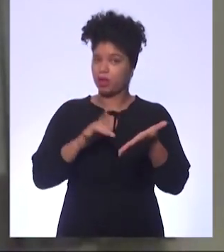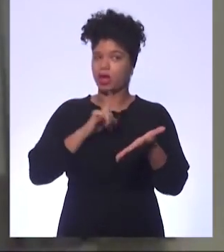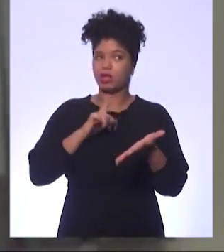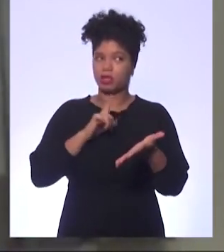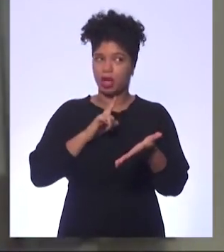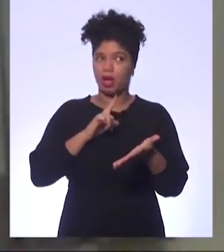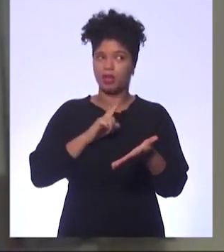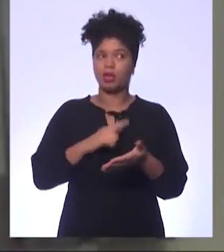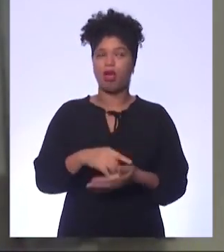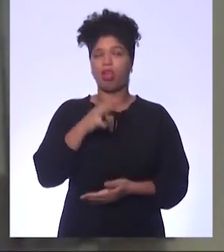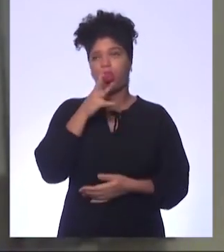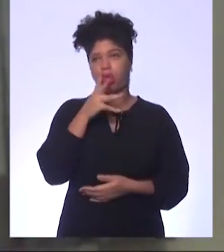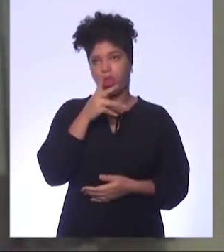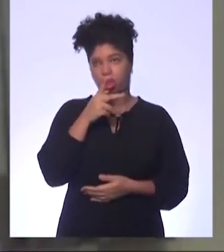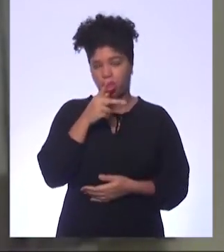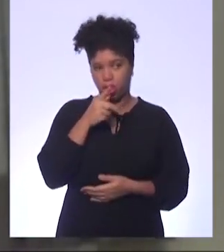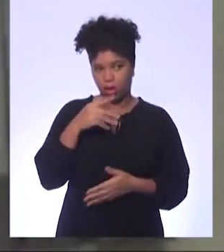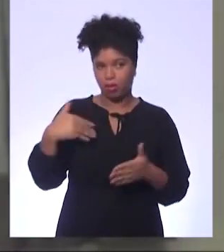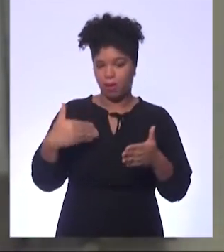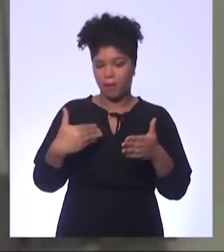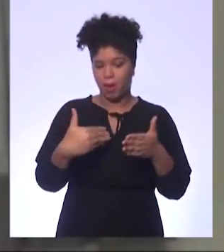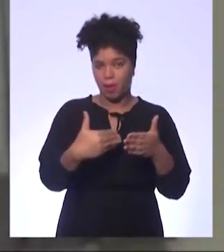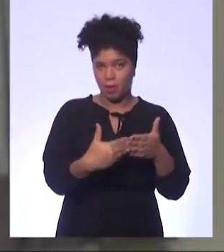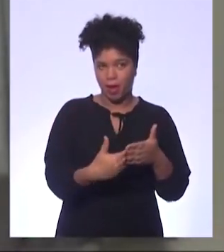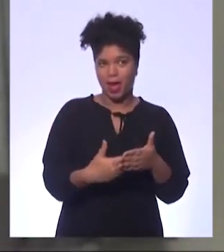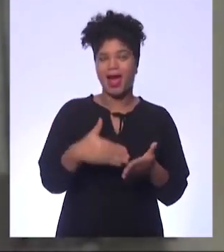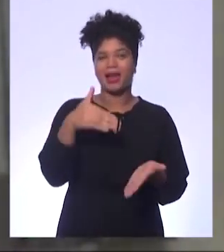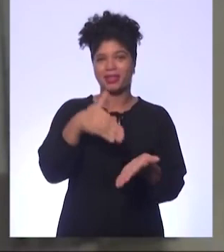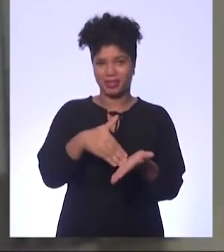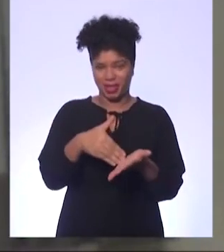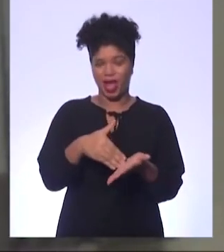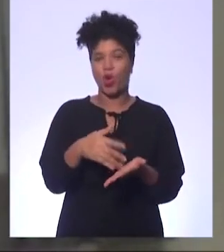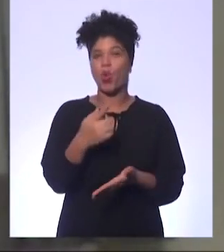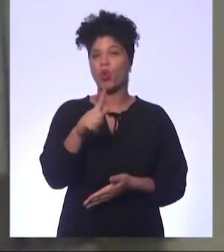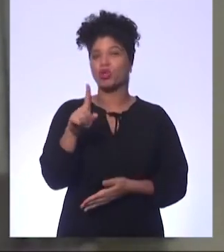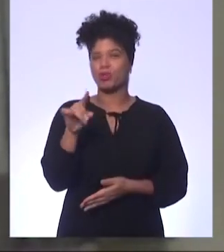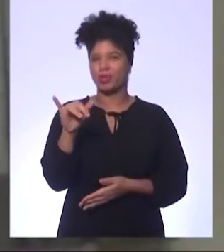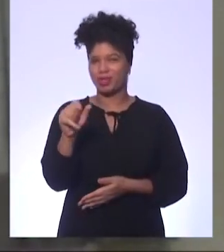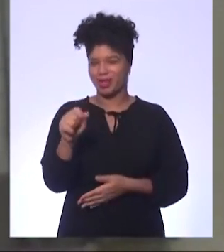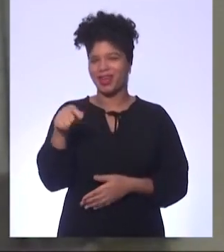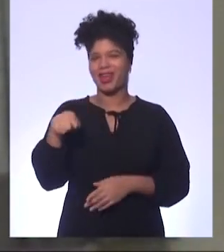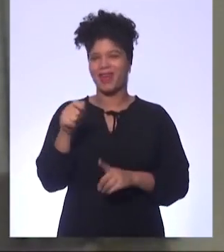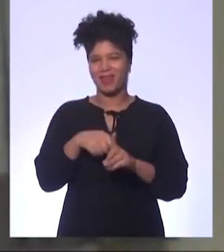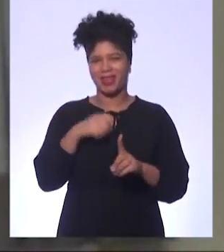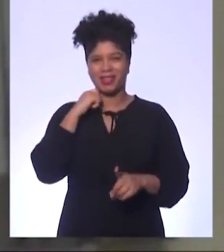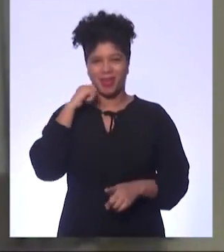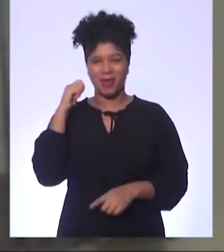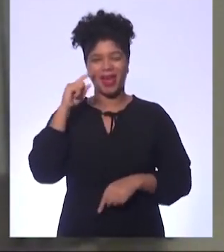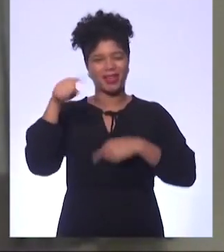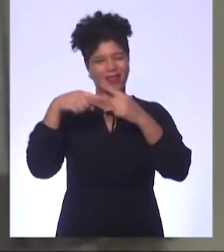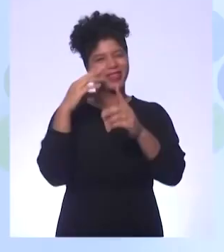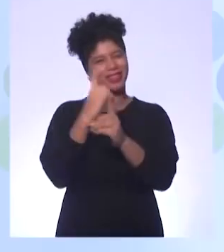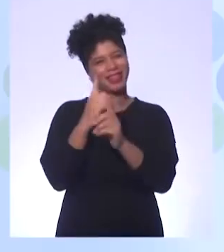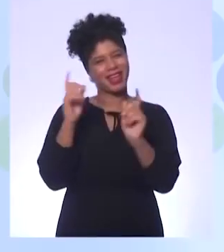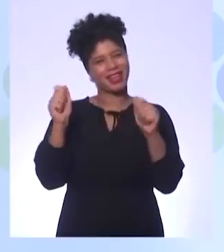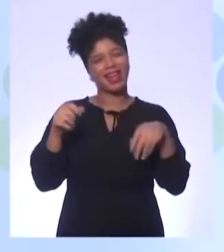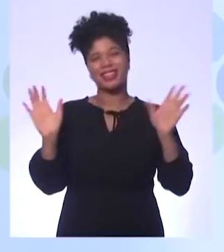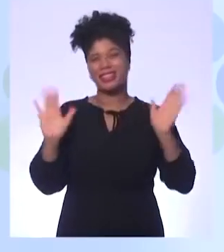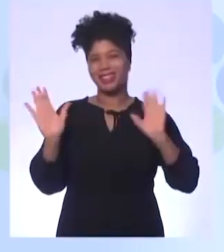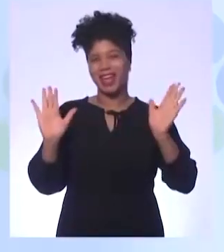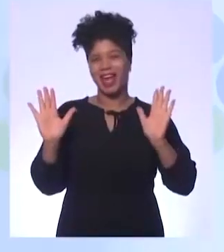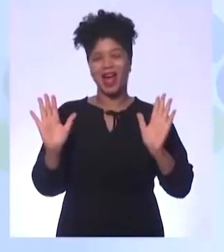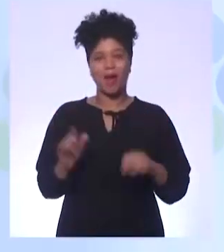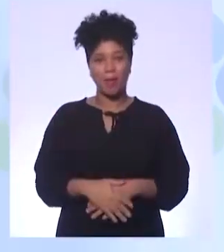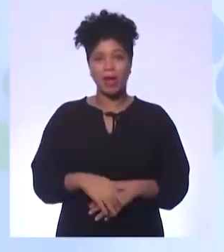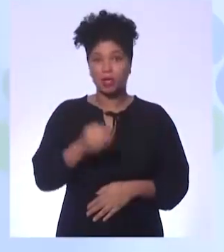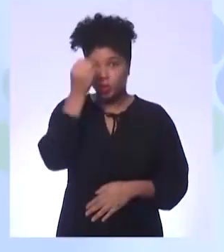não deixe para a última hora, apesar de ter até o último dia desse mês para resolvê-las. A gente se vê numa próxima. Tchau, tchau. Tchau, pessoal. E